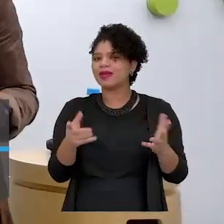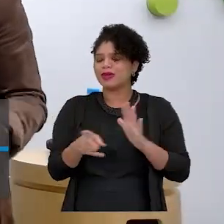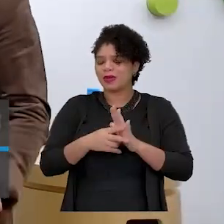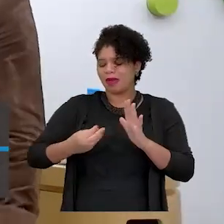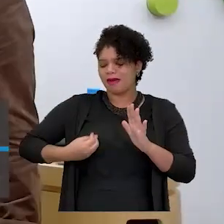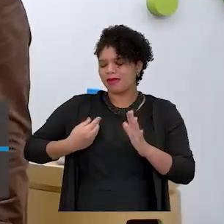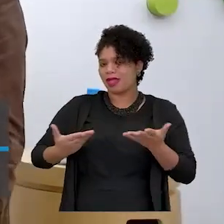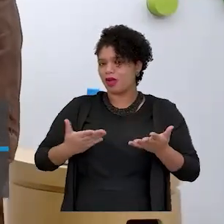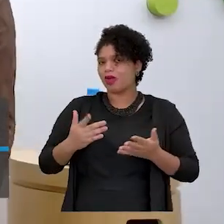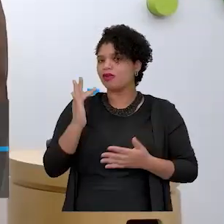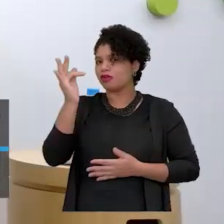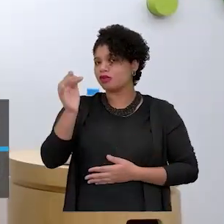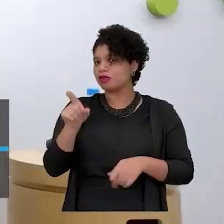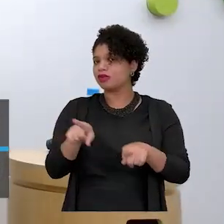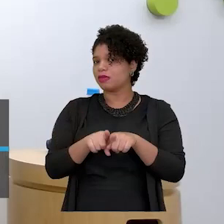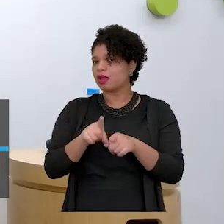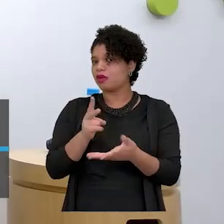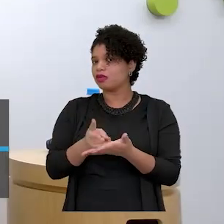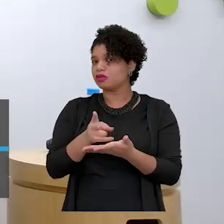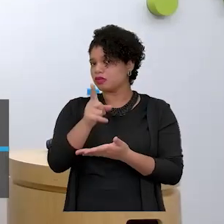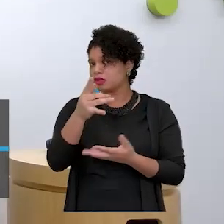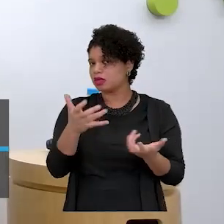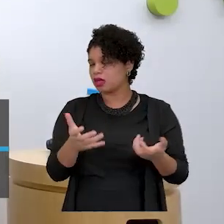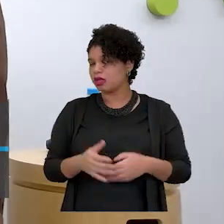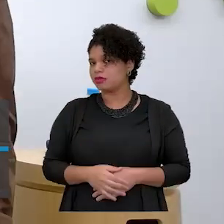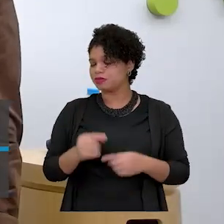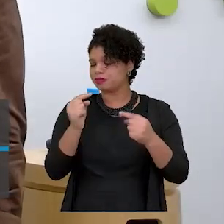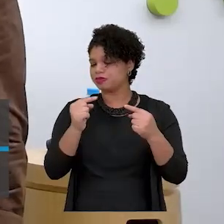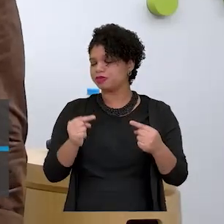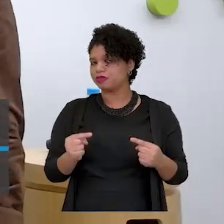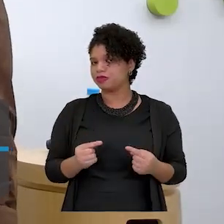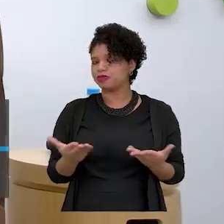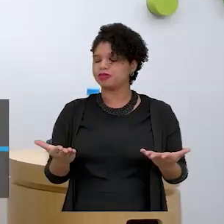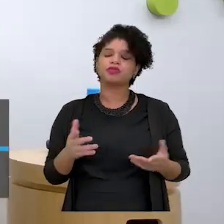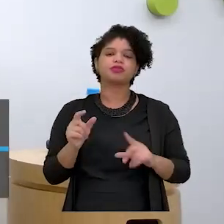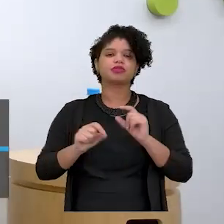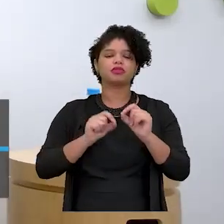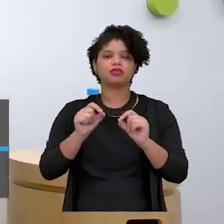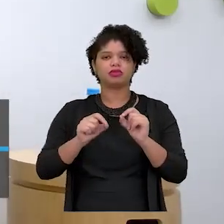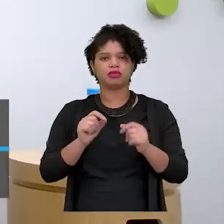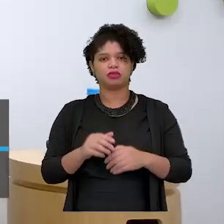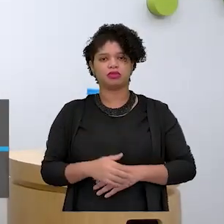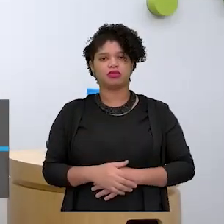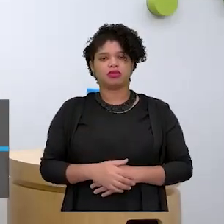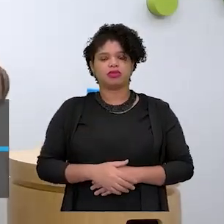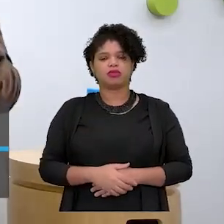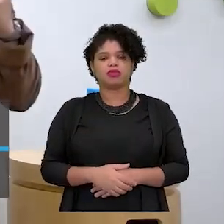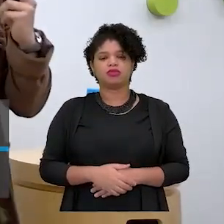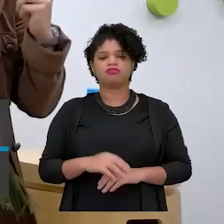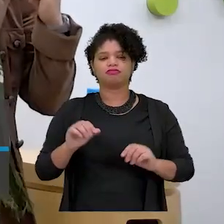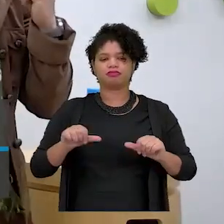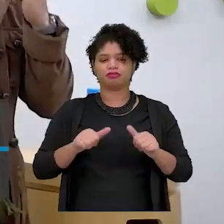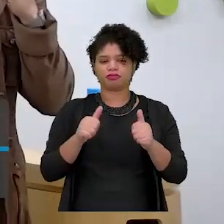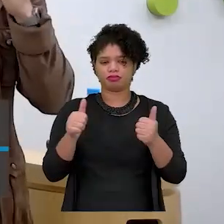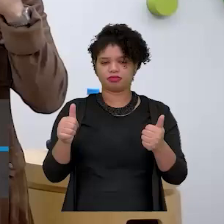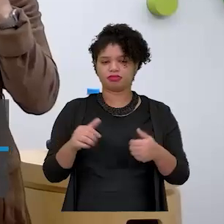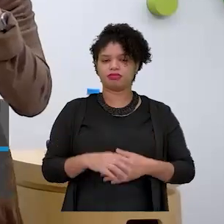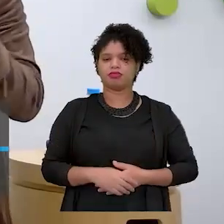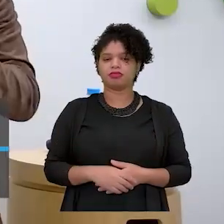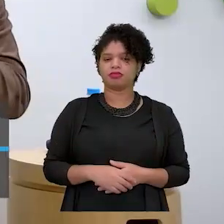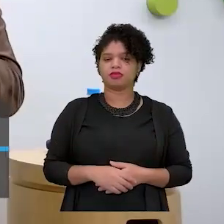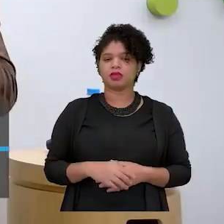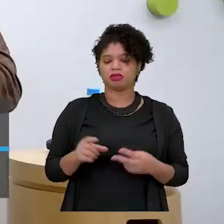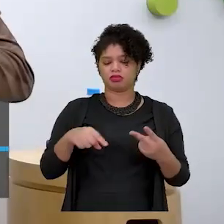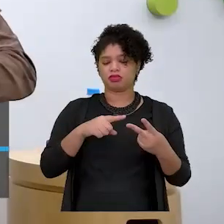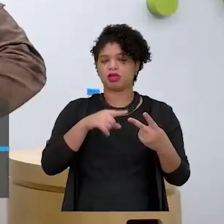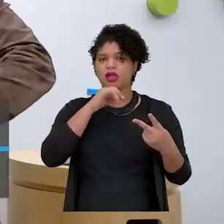com você? Que aspectos de quem eu sou gostaria de aperfeiçoar para me tornar cada vez melhor? Então agora, o que você